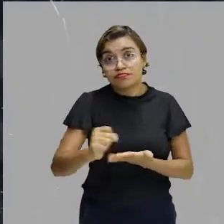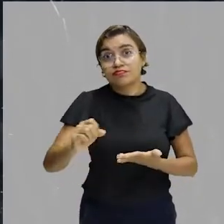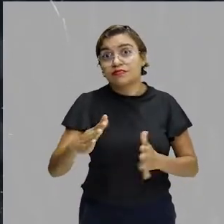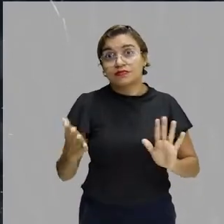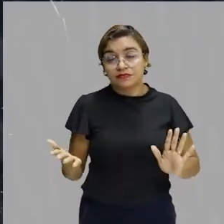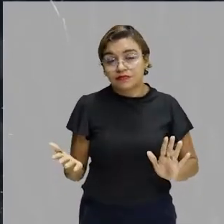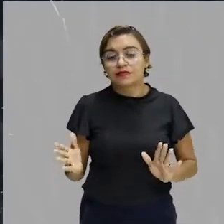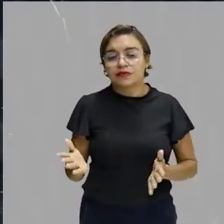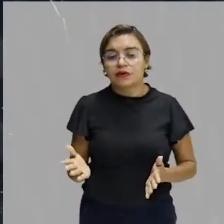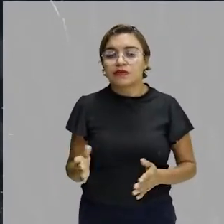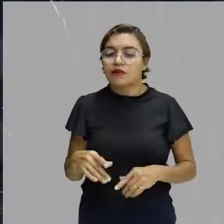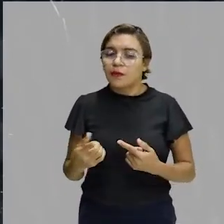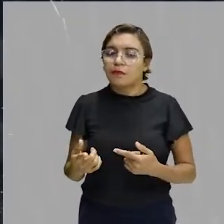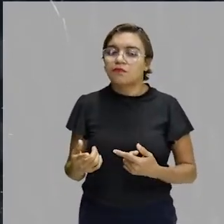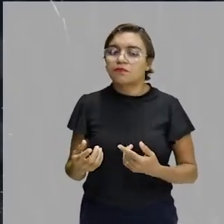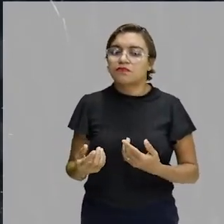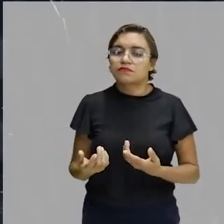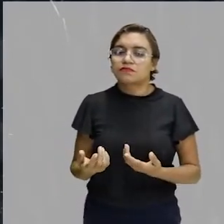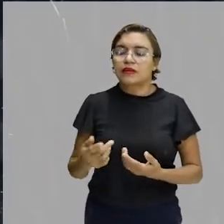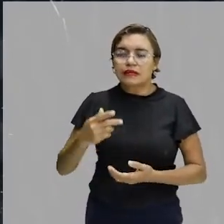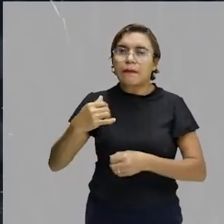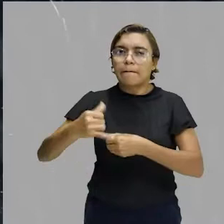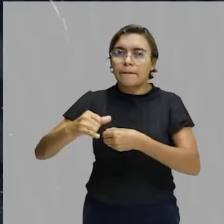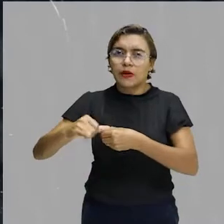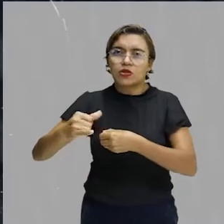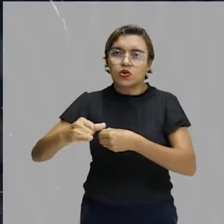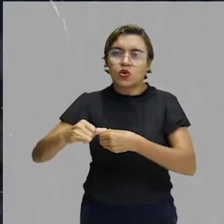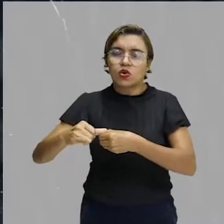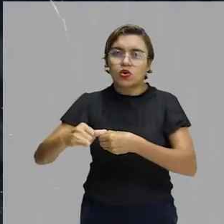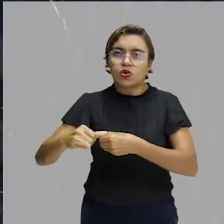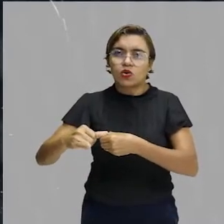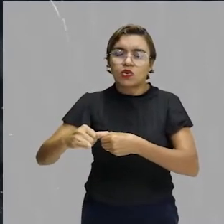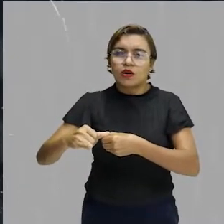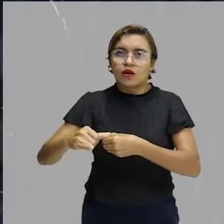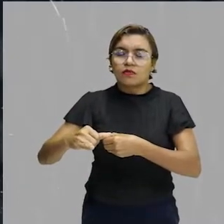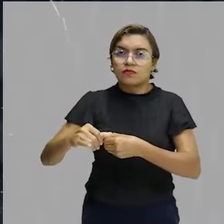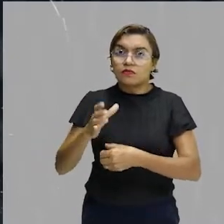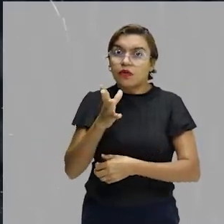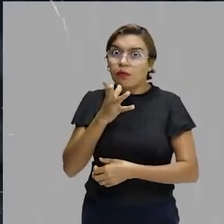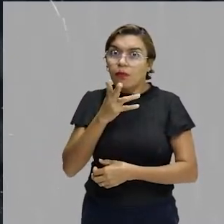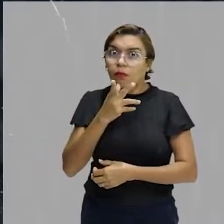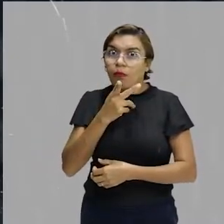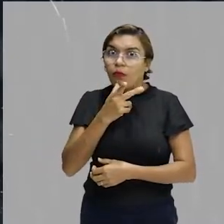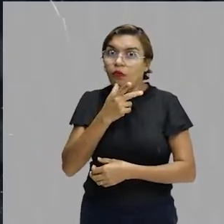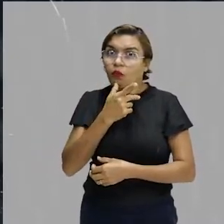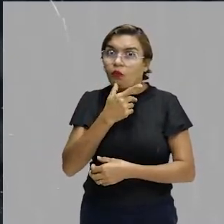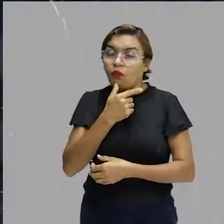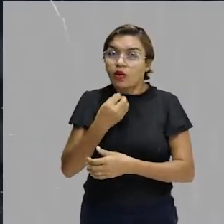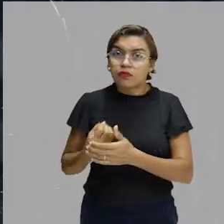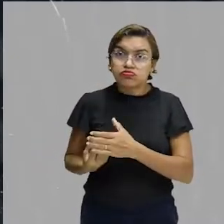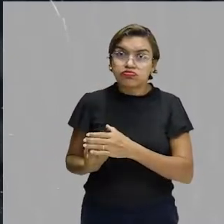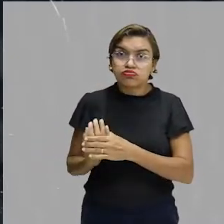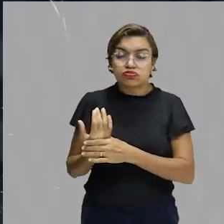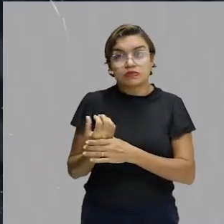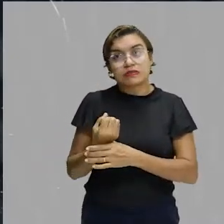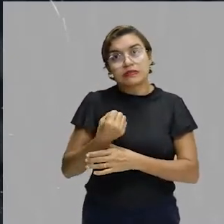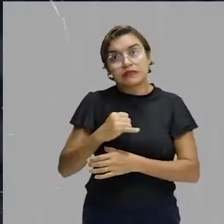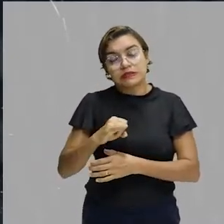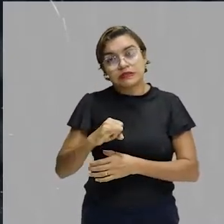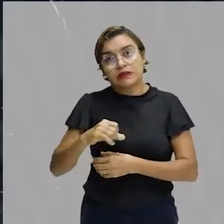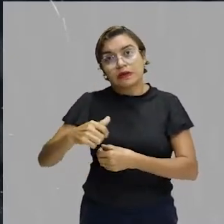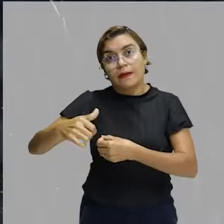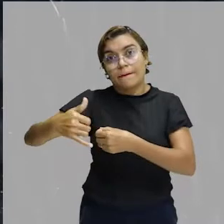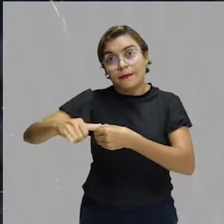limites da vida humana. Petróleo, por exemplo, dura milhões de anos para ser formado, tá certo? Então, acabou o petróleo, eu tenho que buscar em outra